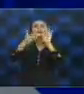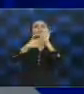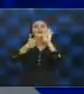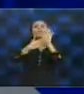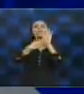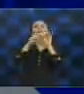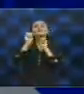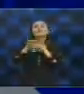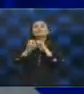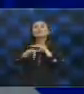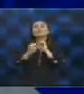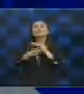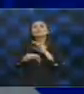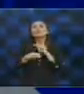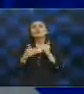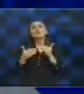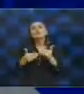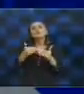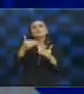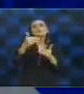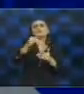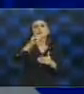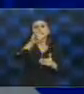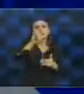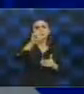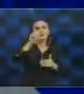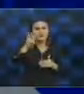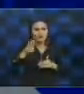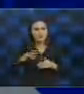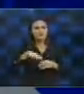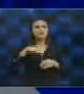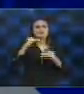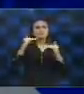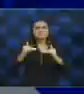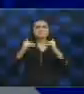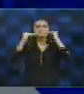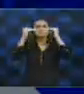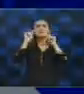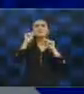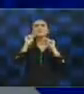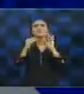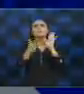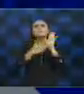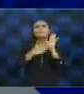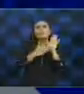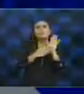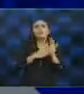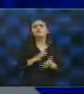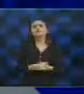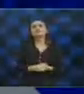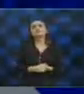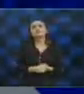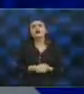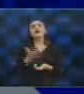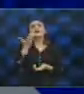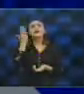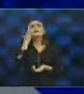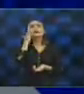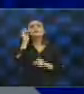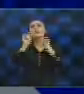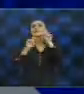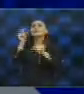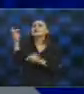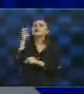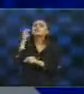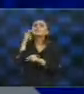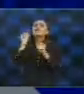na educação. Já avançamos no IDEB, avançamos na construção de escolas, temos o PROEMEN solicitado ao BID, e eu quero saber o que ele pretende fazer